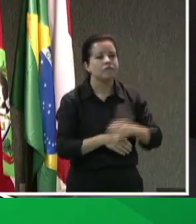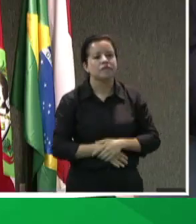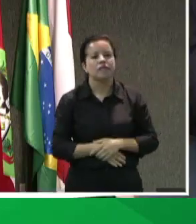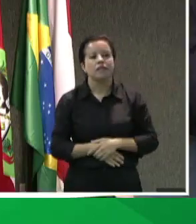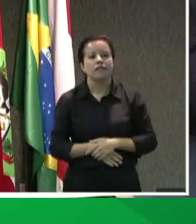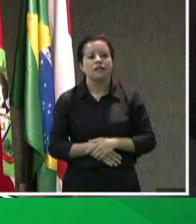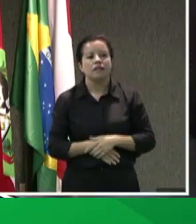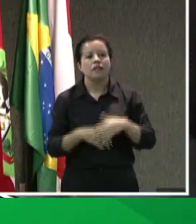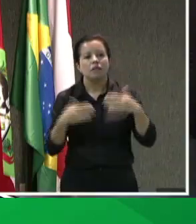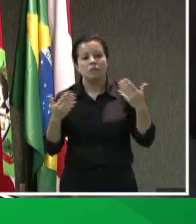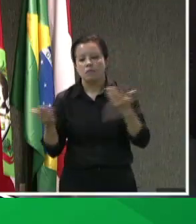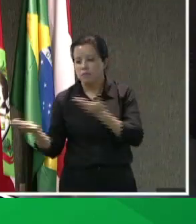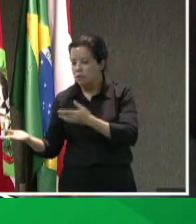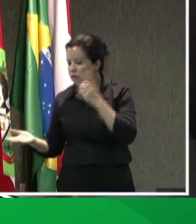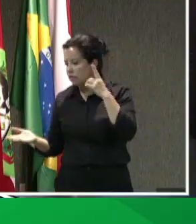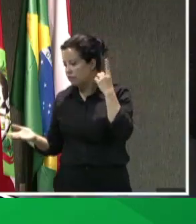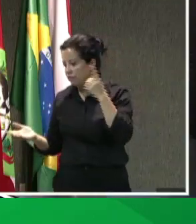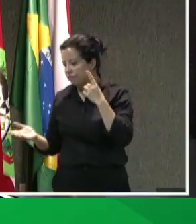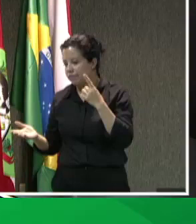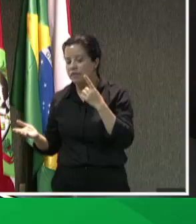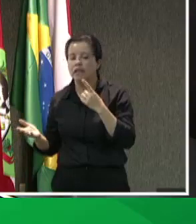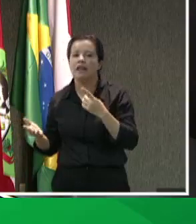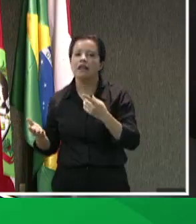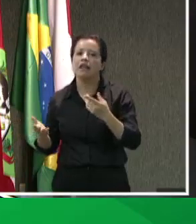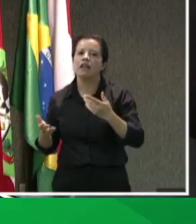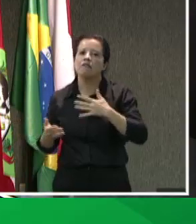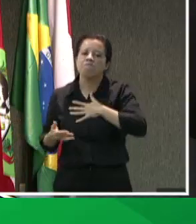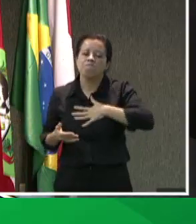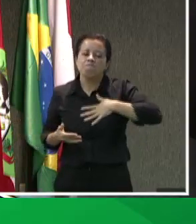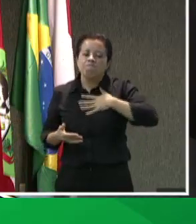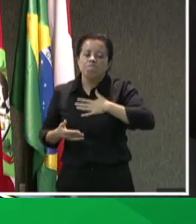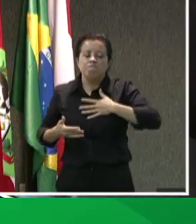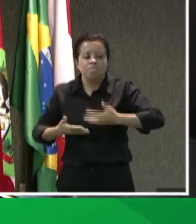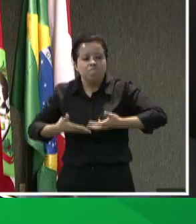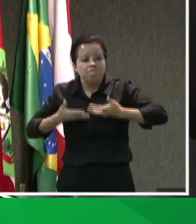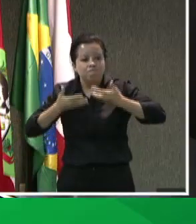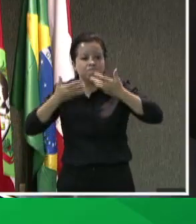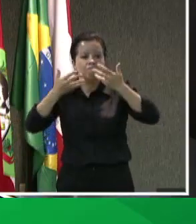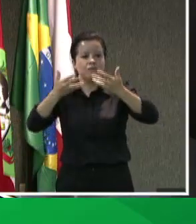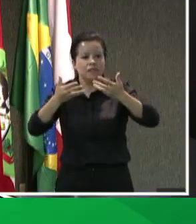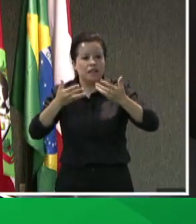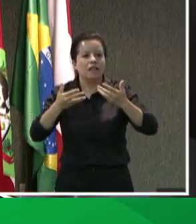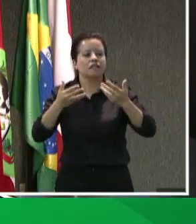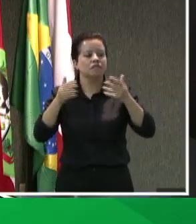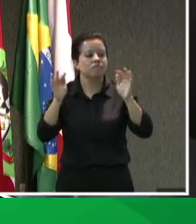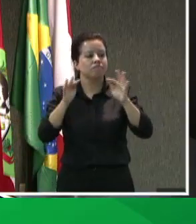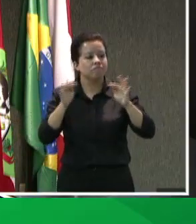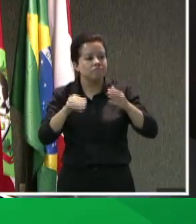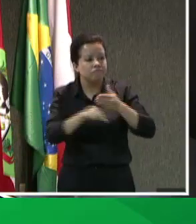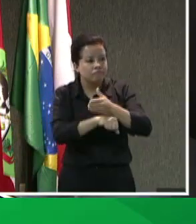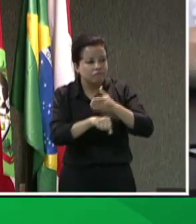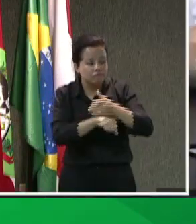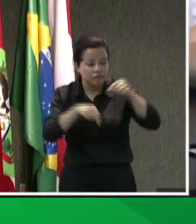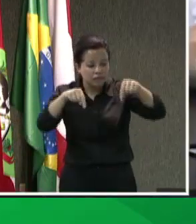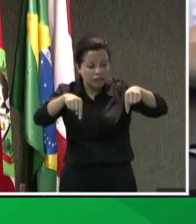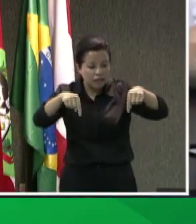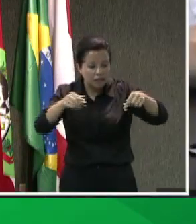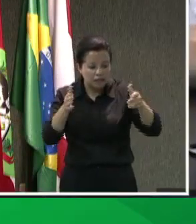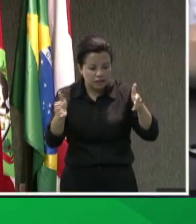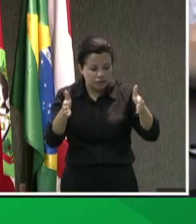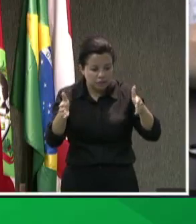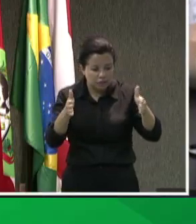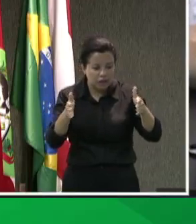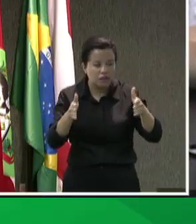queria falar aqui que eu me sinto honrado de participar desse momento aqui, que eu acredito que seja um momento histórico também para a comunidade surda de